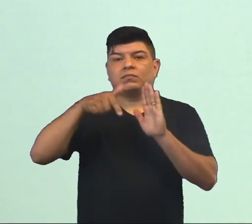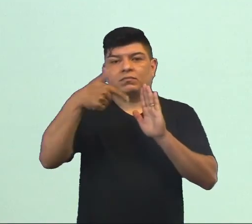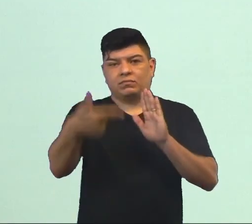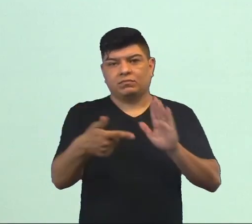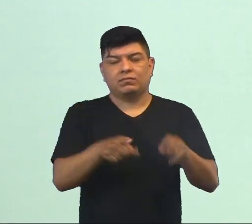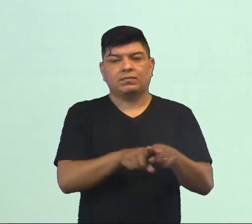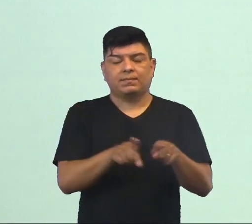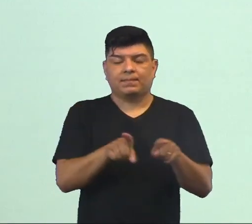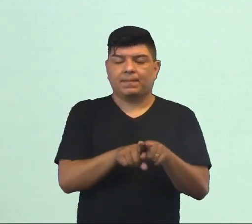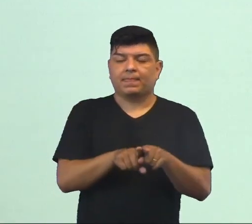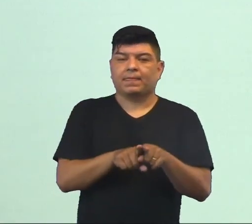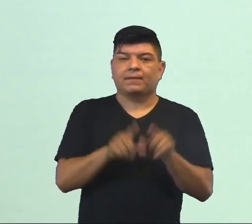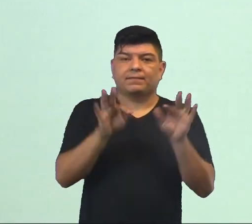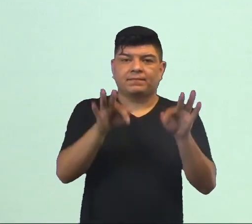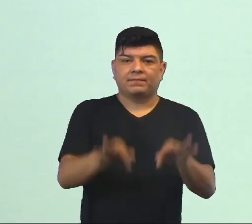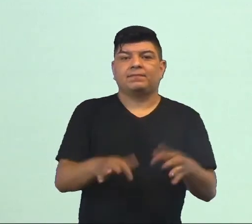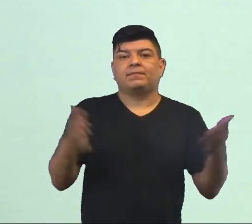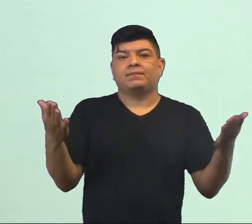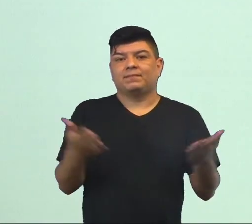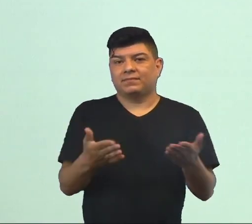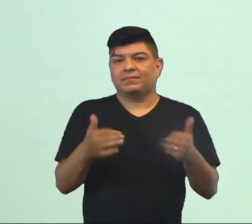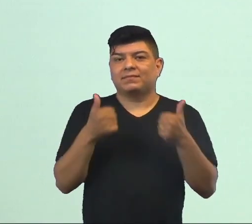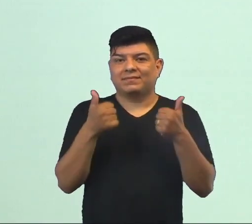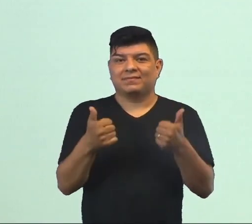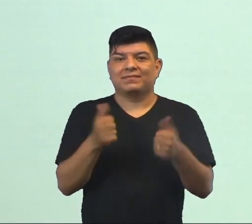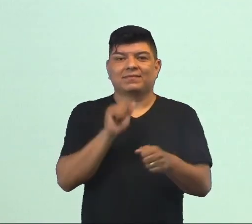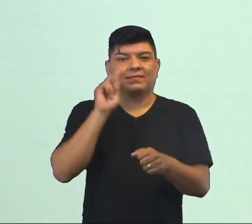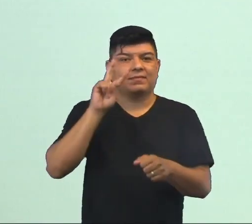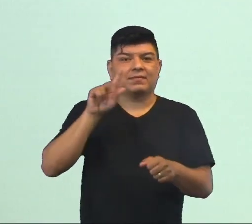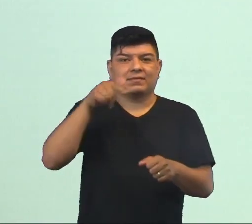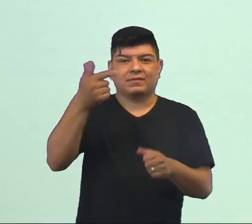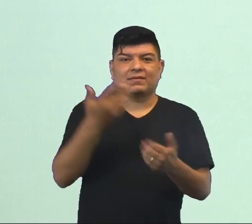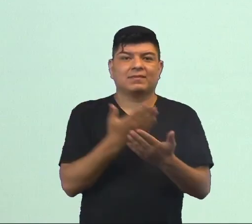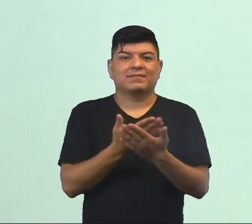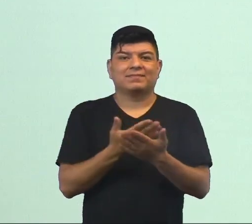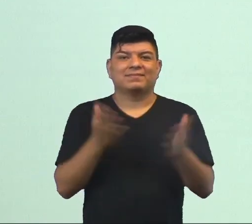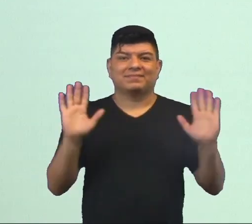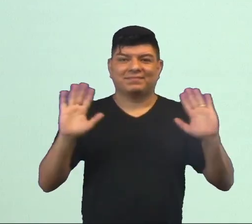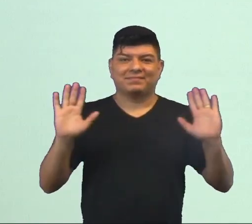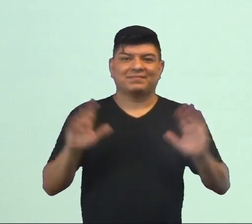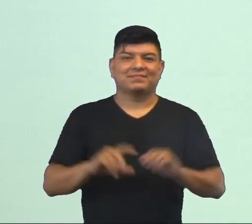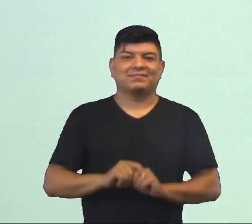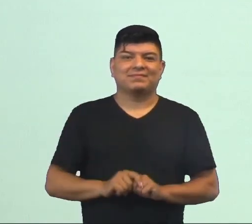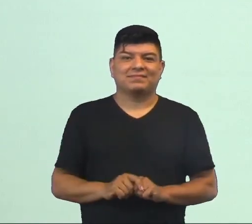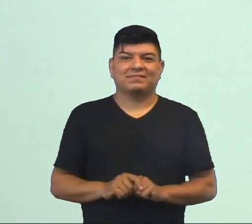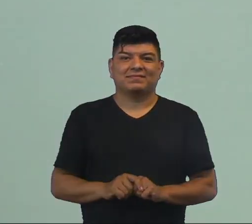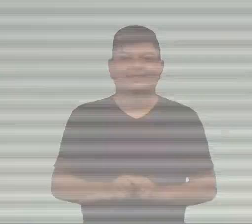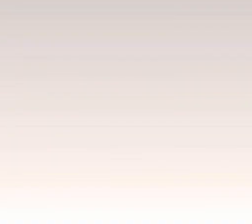conteúdos. E nós vamos finalizar por aqui e eu te vejo na próxima aula. Até mais!